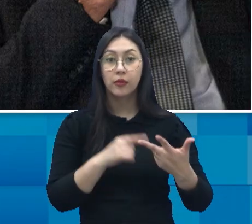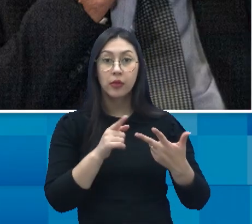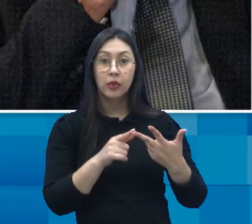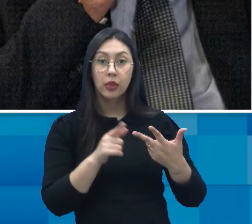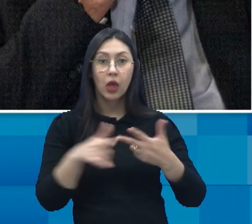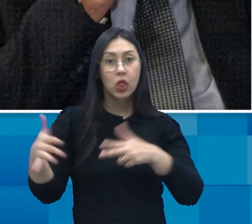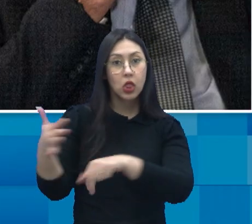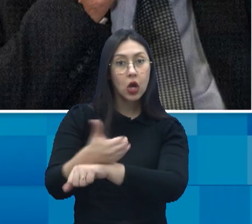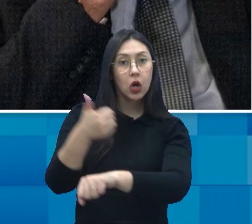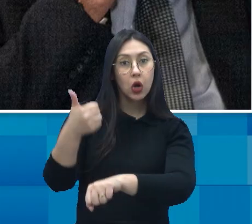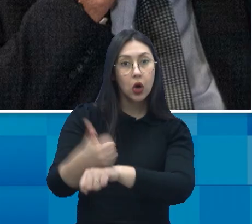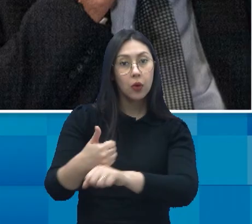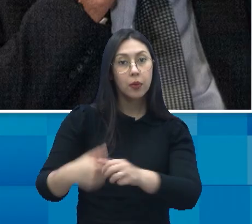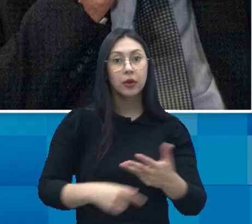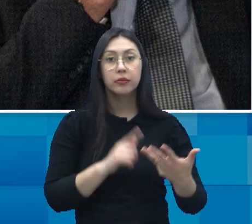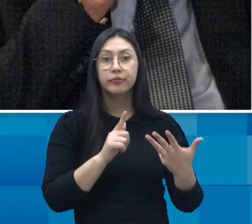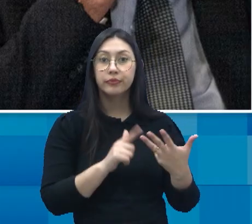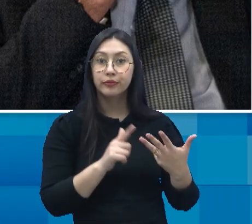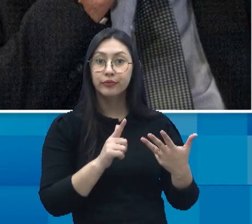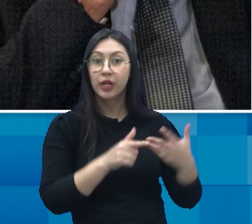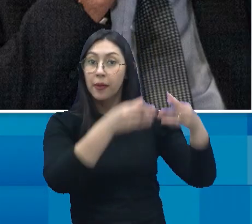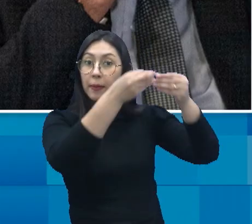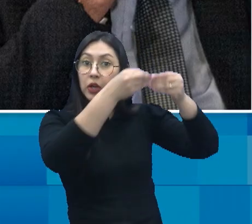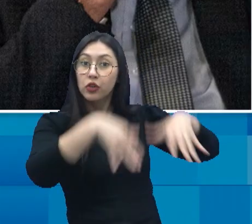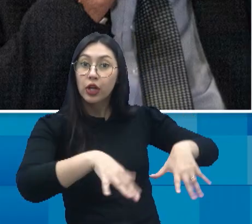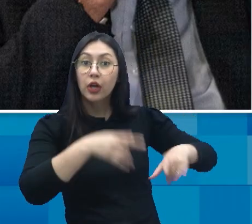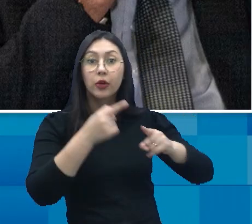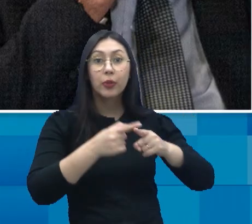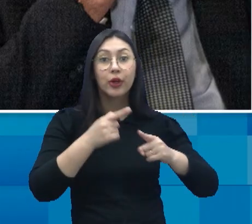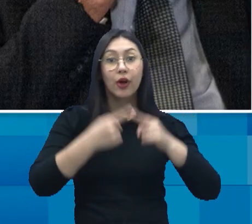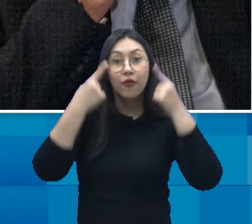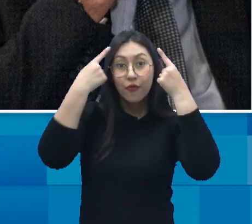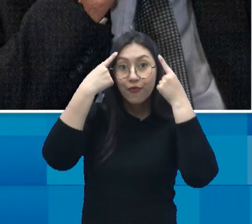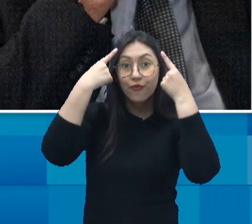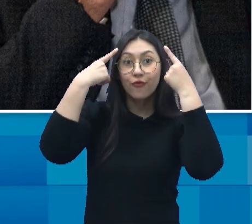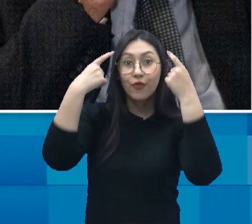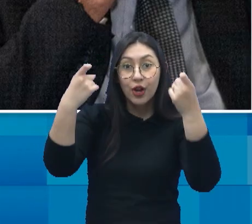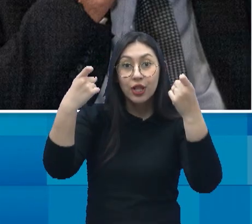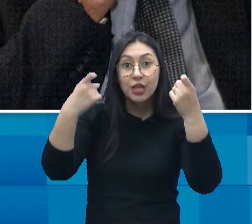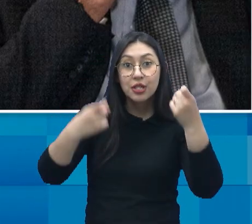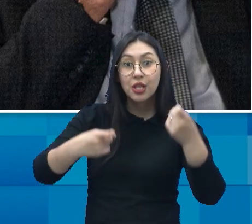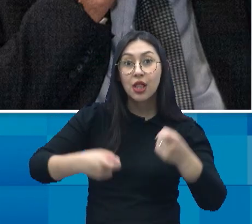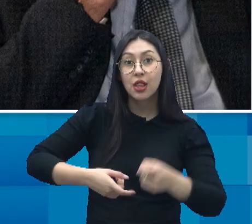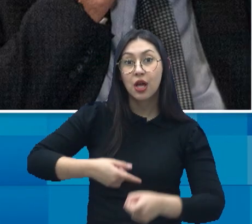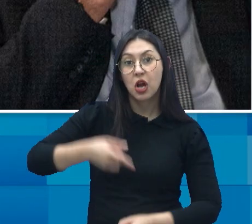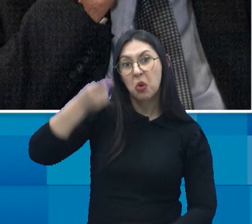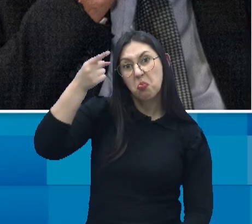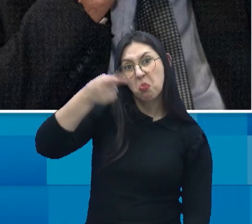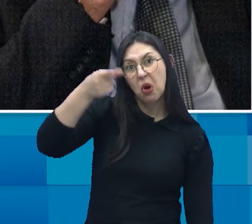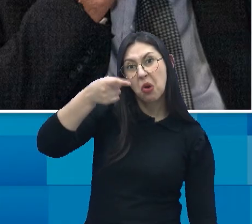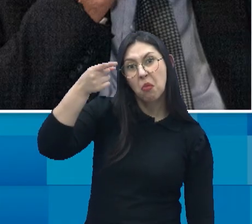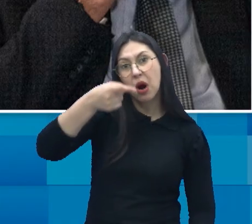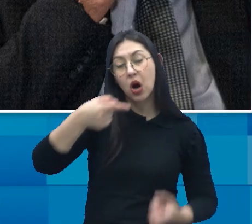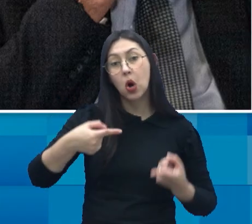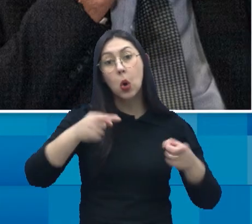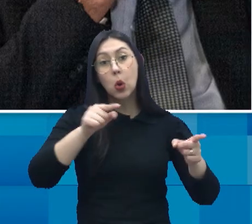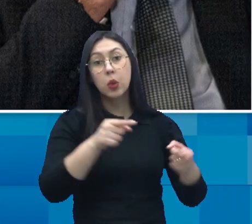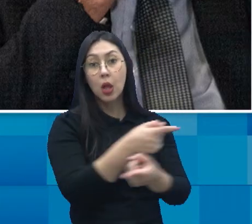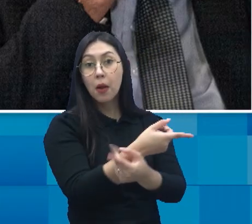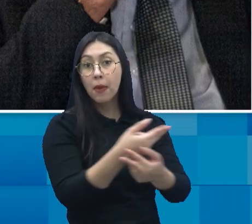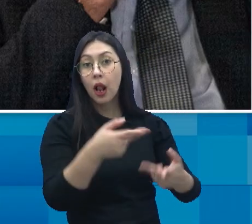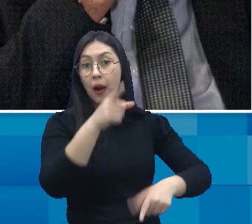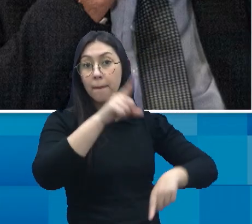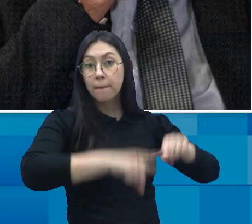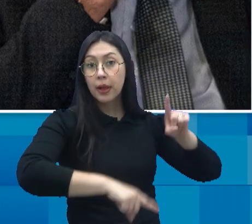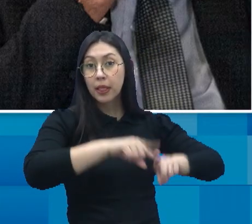Estado, dano qualificado pela violência e grave ameaça contra o patrimônio da